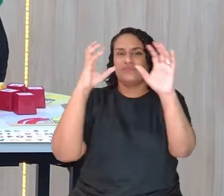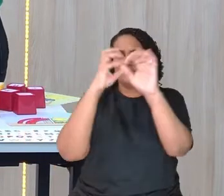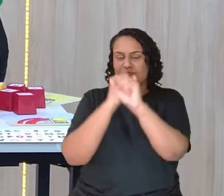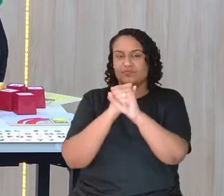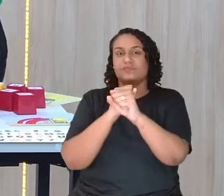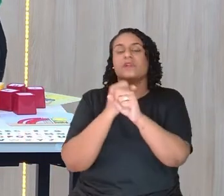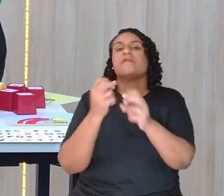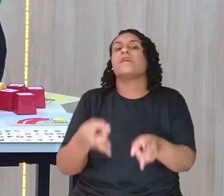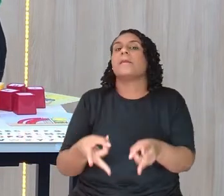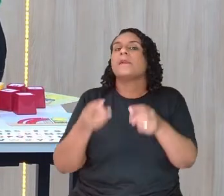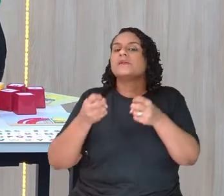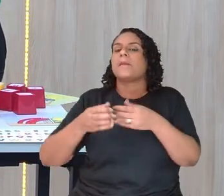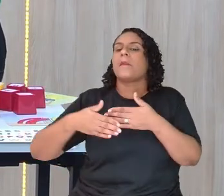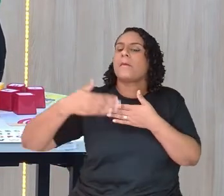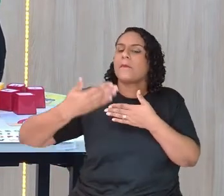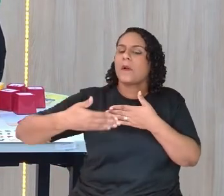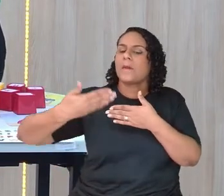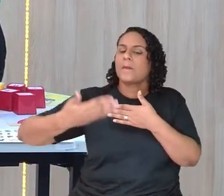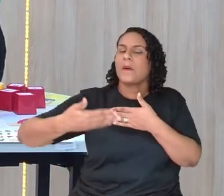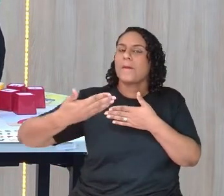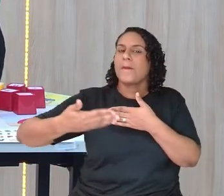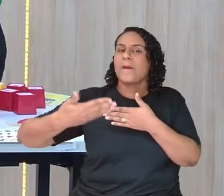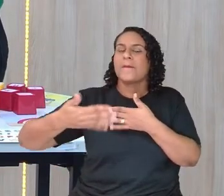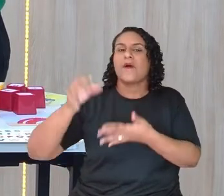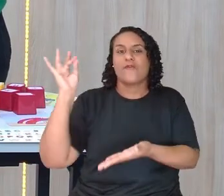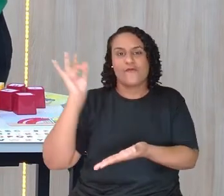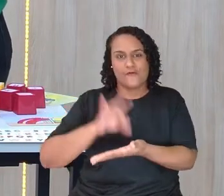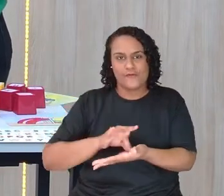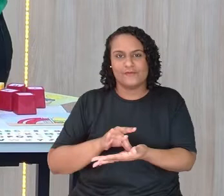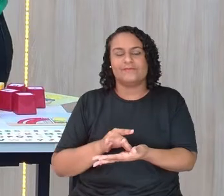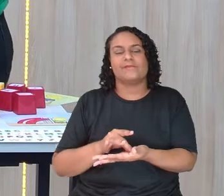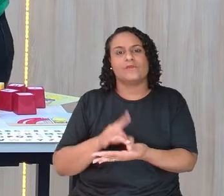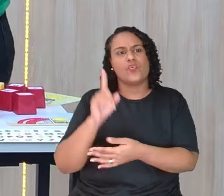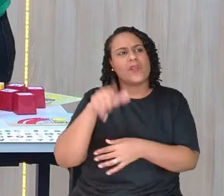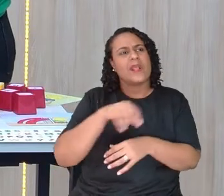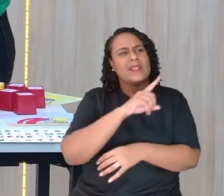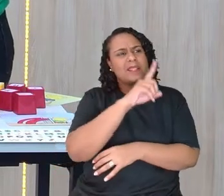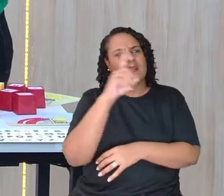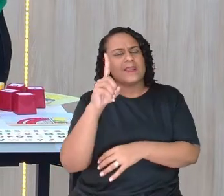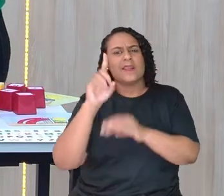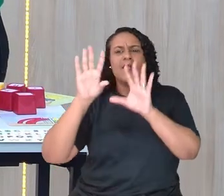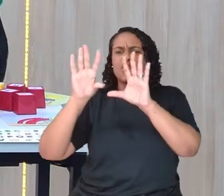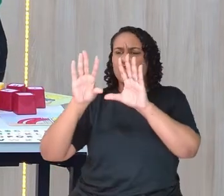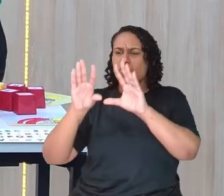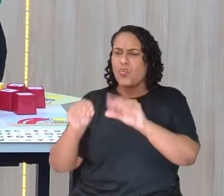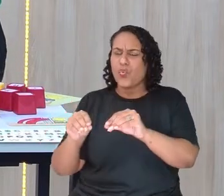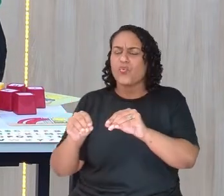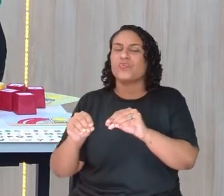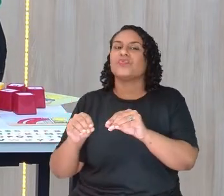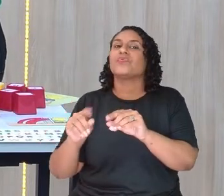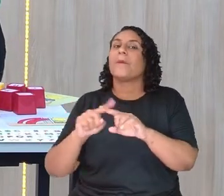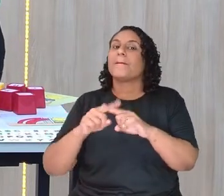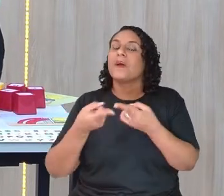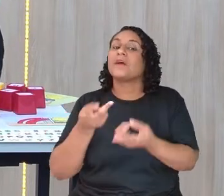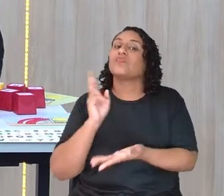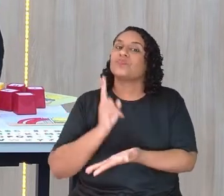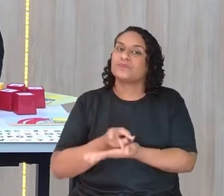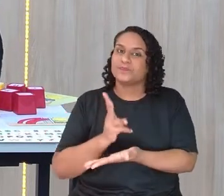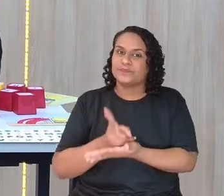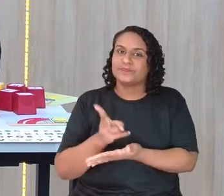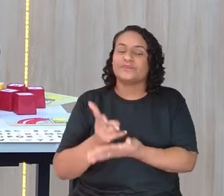isso ele vai percebendo de maneira concreta, de maneira real. O que é dia, o que é noite, mas vamos